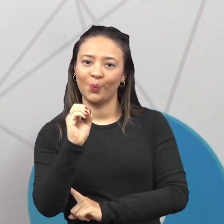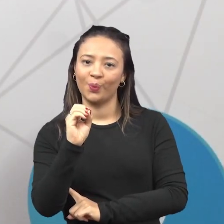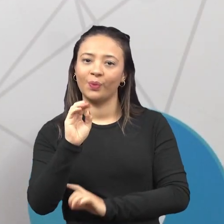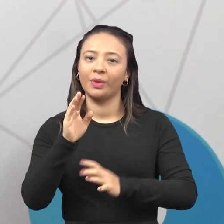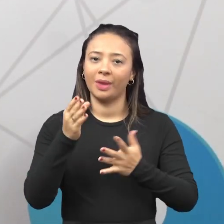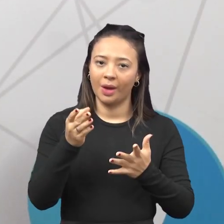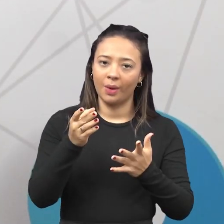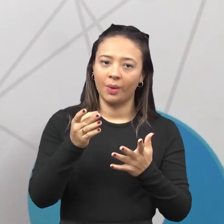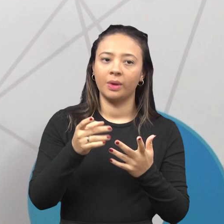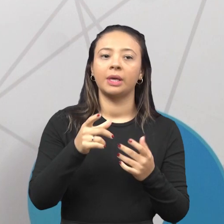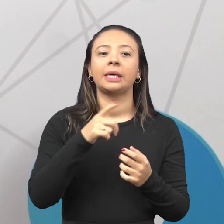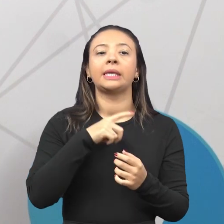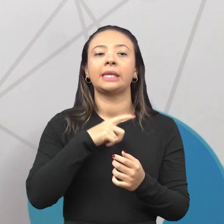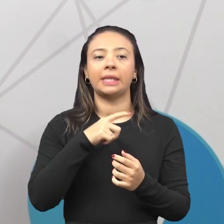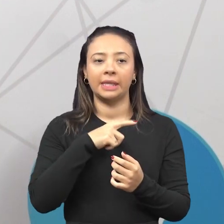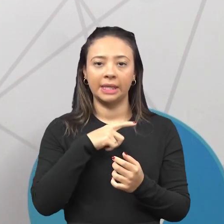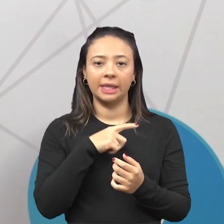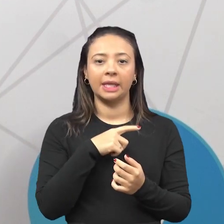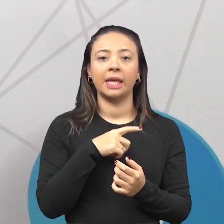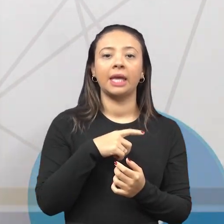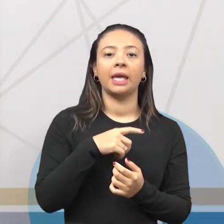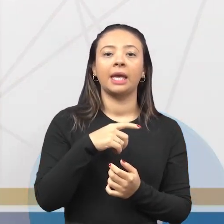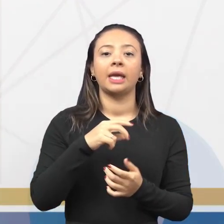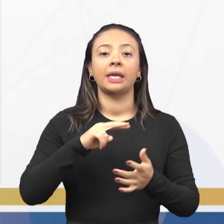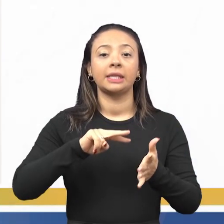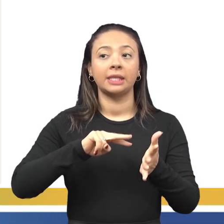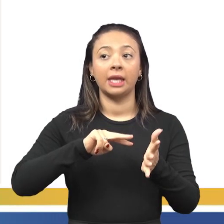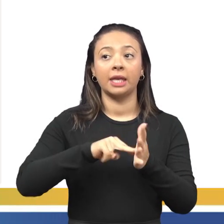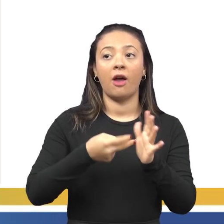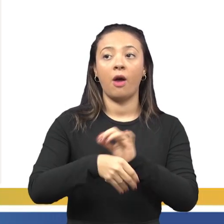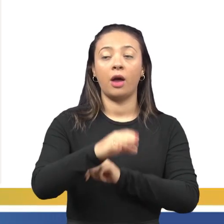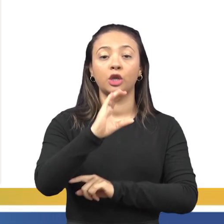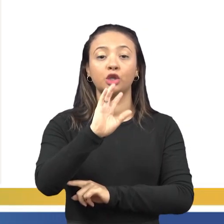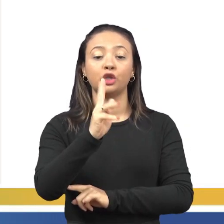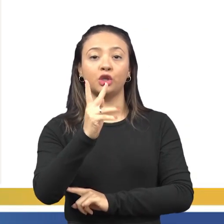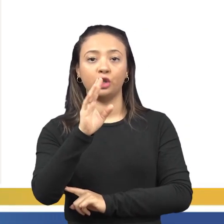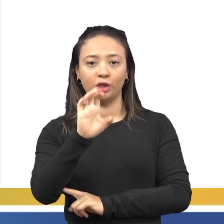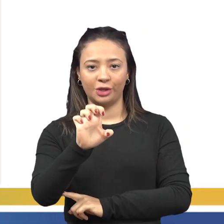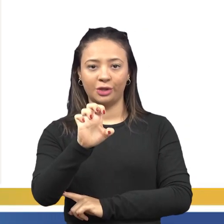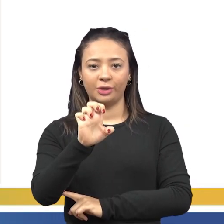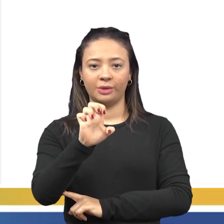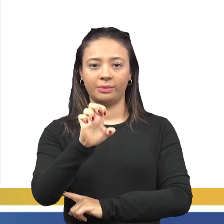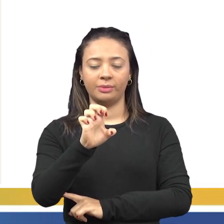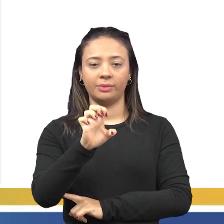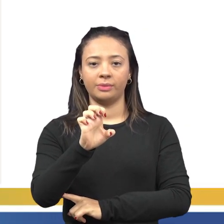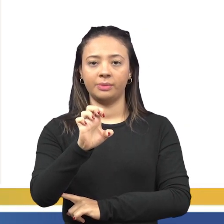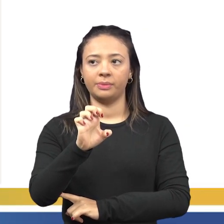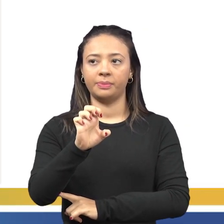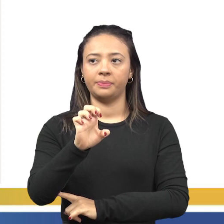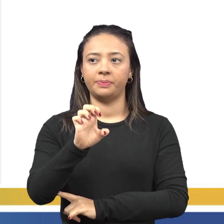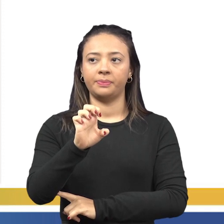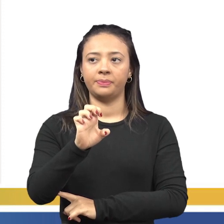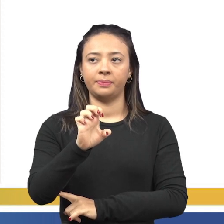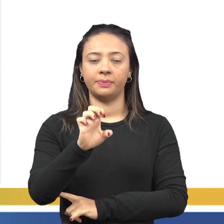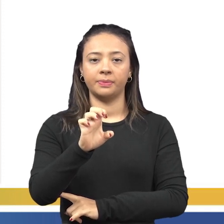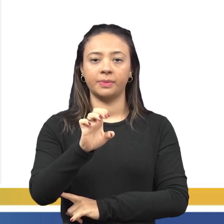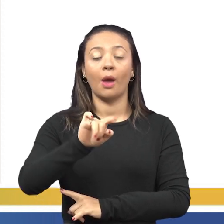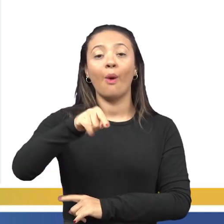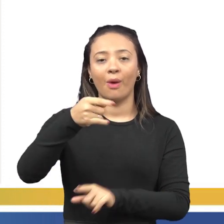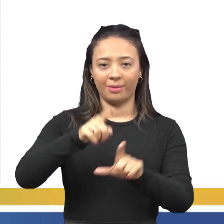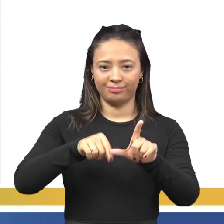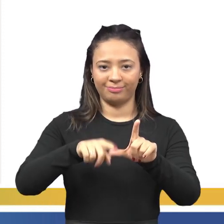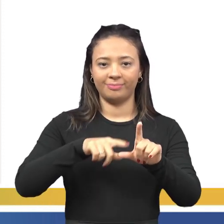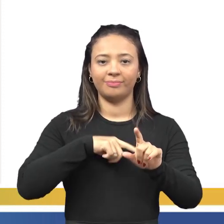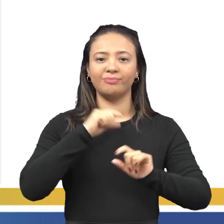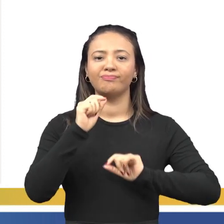2 letrinhas para formar um único som, se chama che e tem a pronúncia, ó, chavo e chico. Próxima